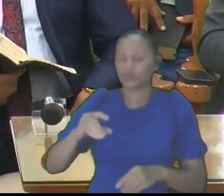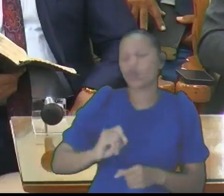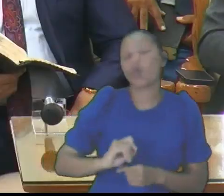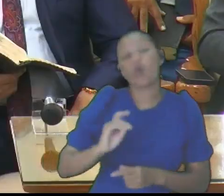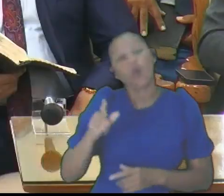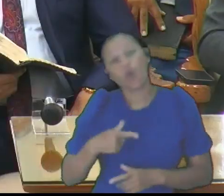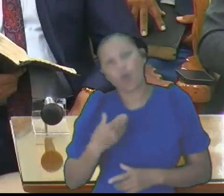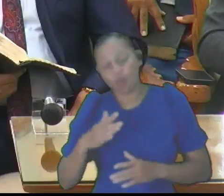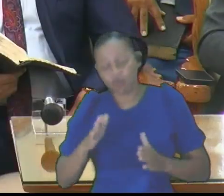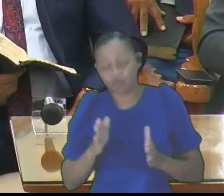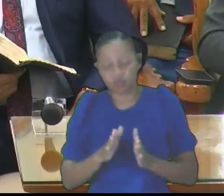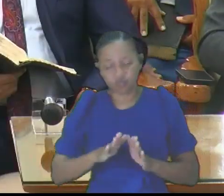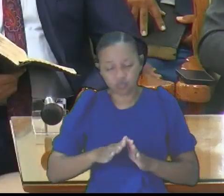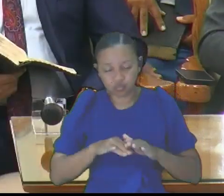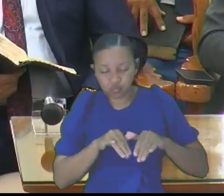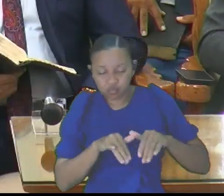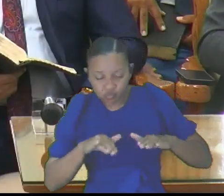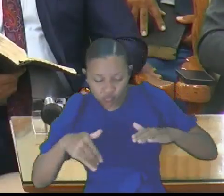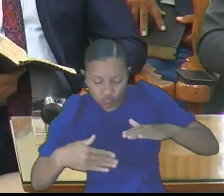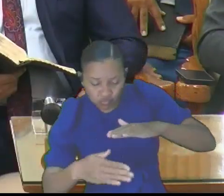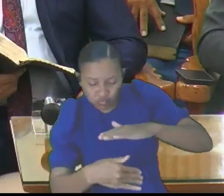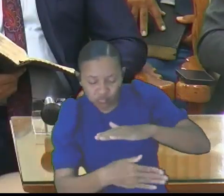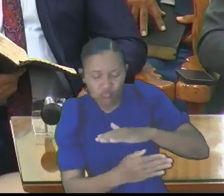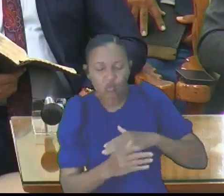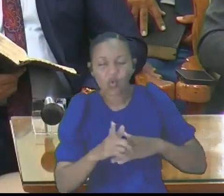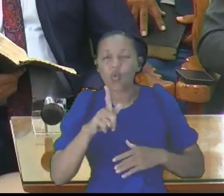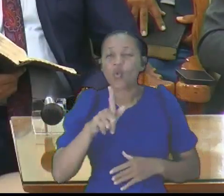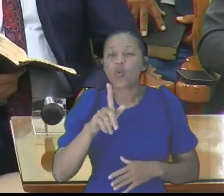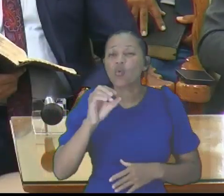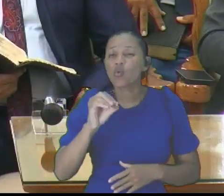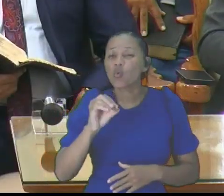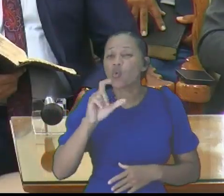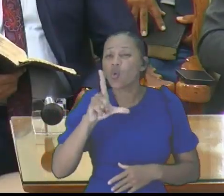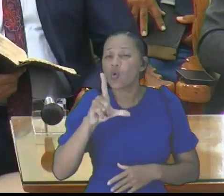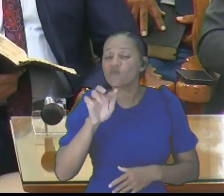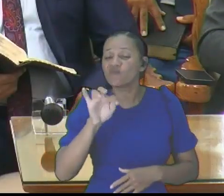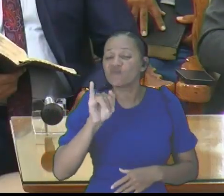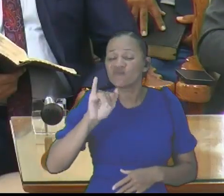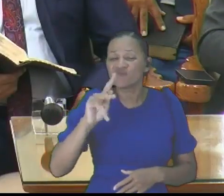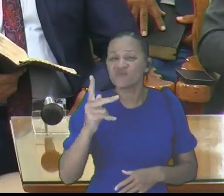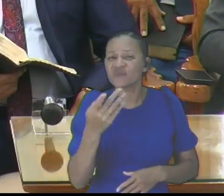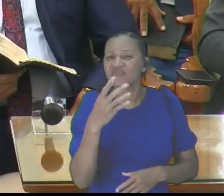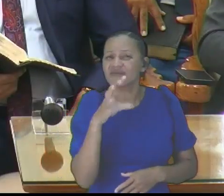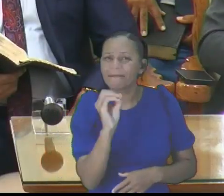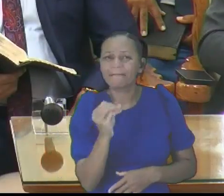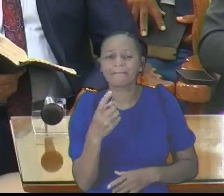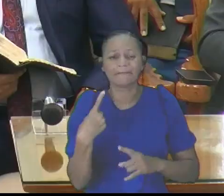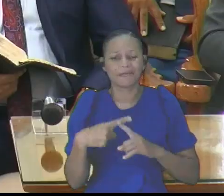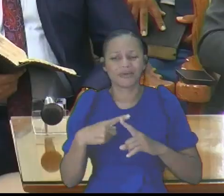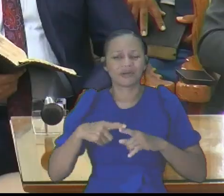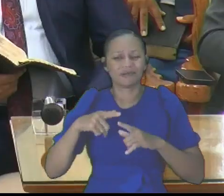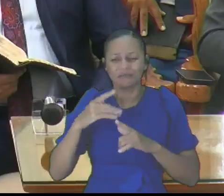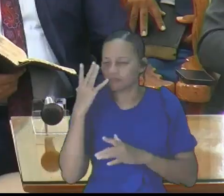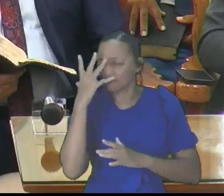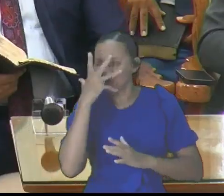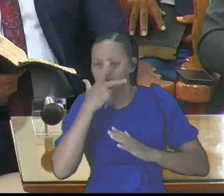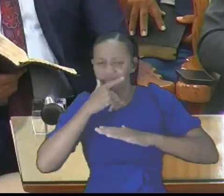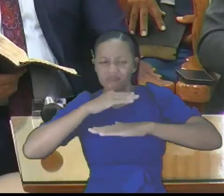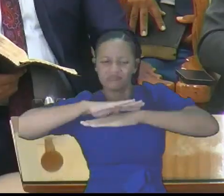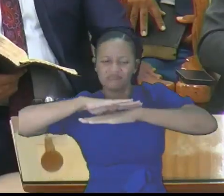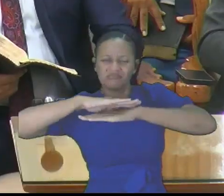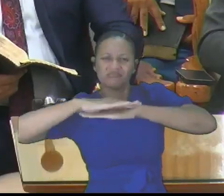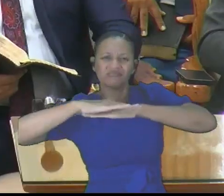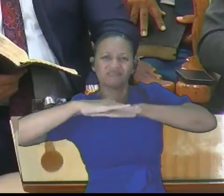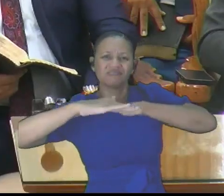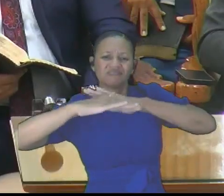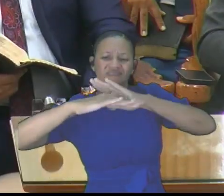golfinho ou coisa parecida. Ele mandou fazer para botar por cima de tudo. Por quê? por cima de toda aquela beleza, foi colocada